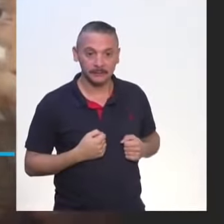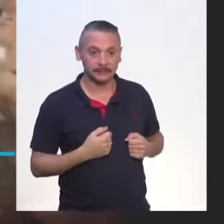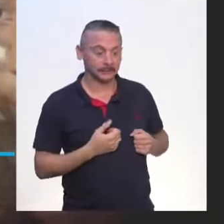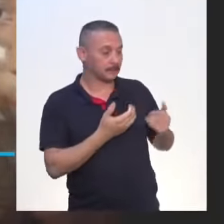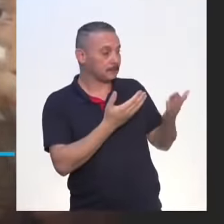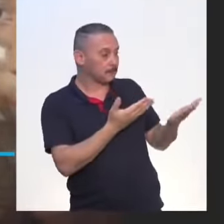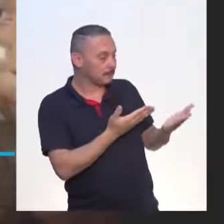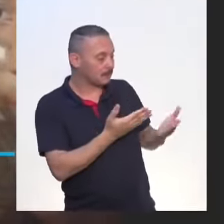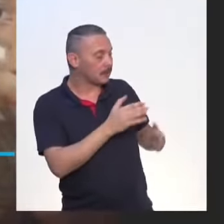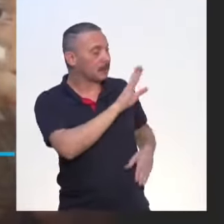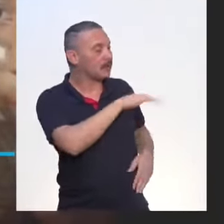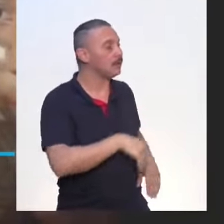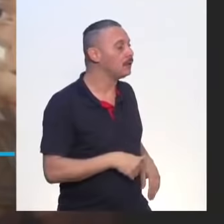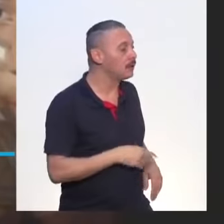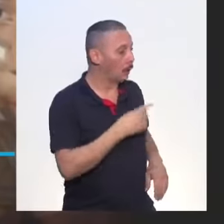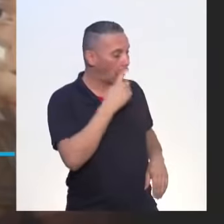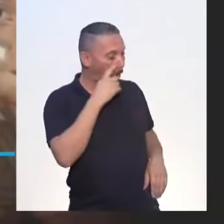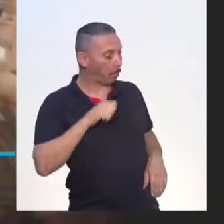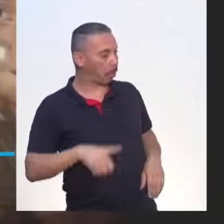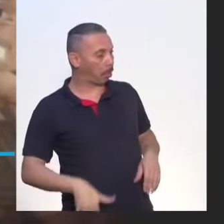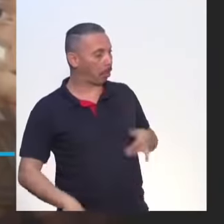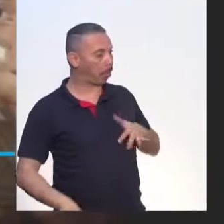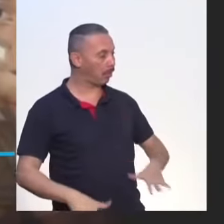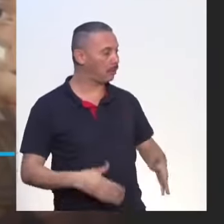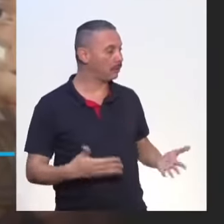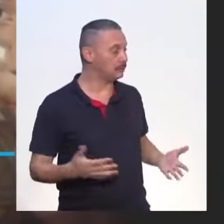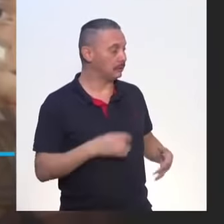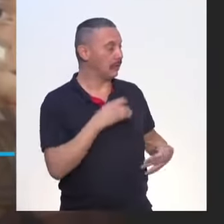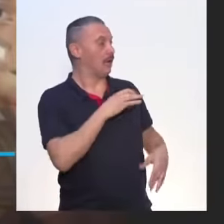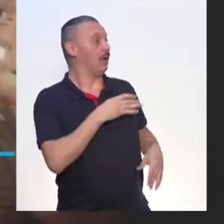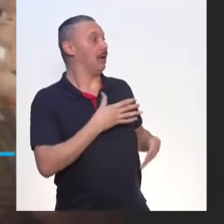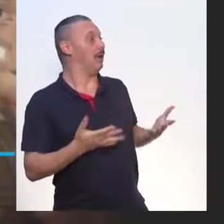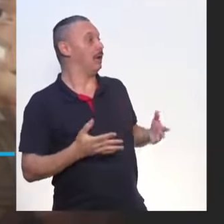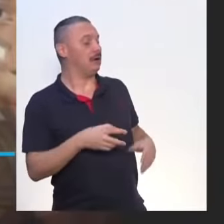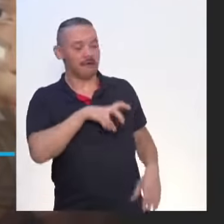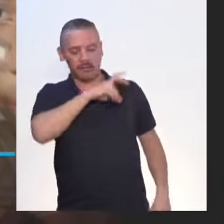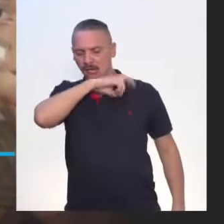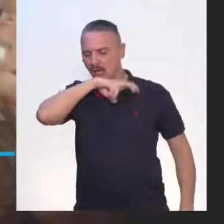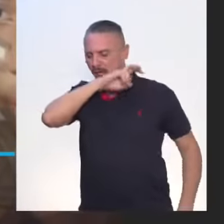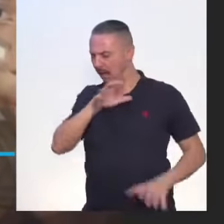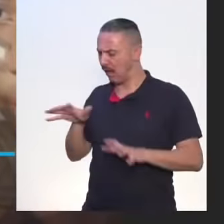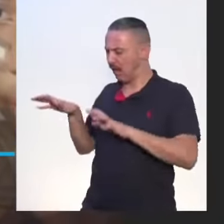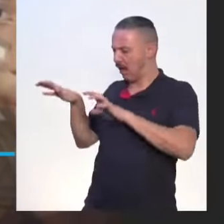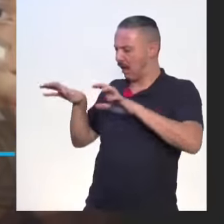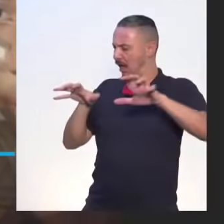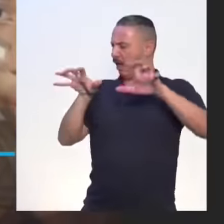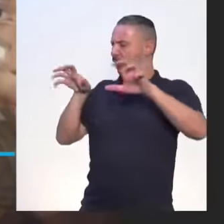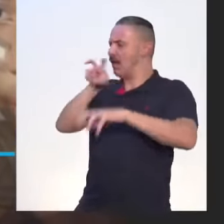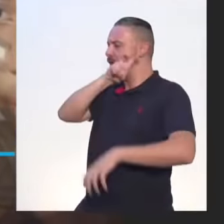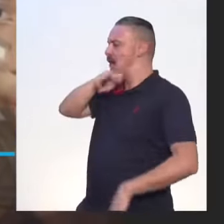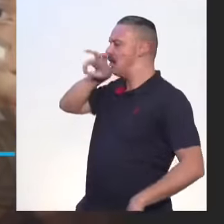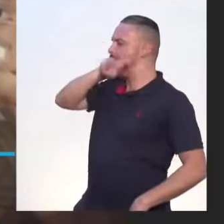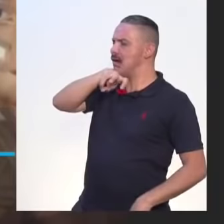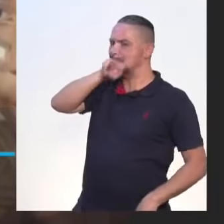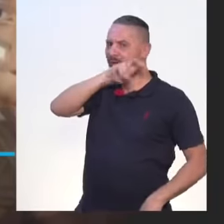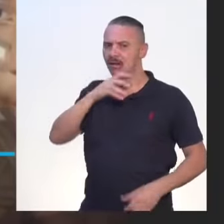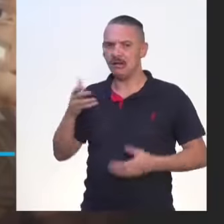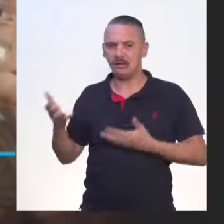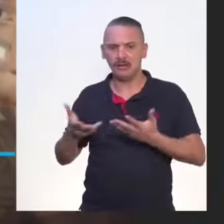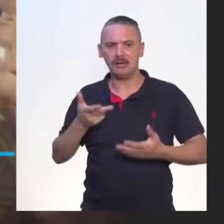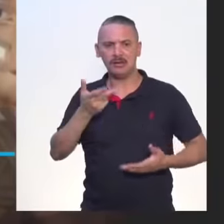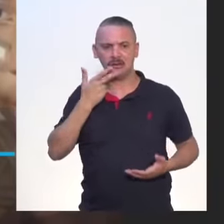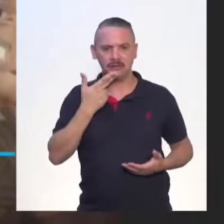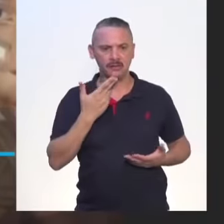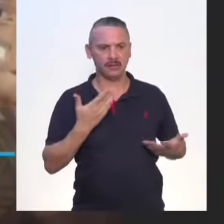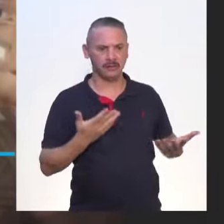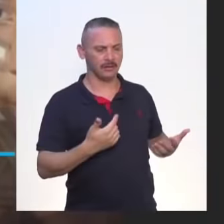Ele acabou até fazendo xixi nas pernas. E o Cobra Grande escondeu para aquele vizinho lá, e o que estava querendo ali, ele disse: